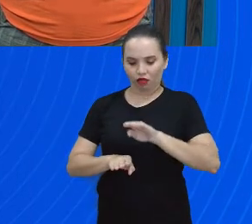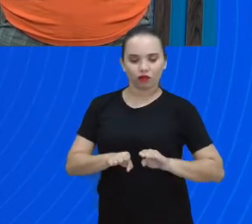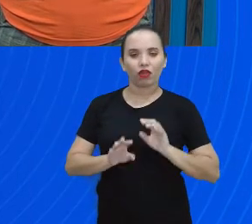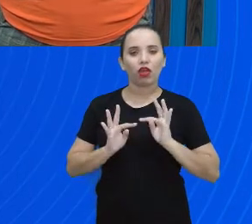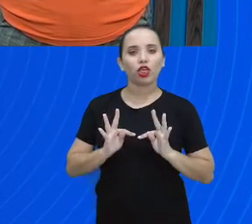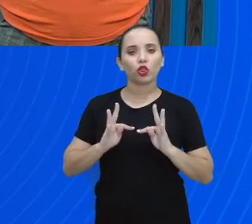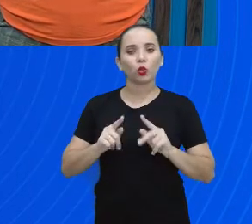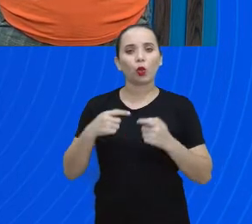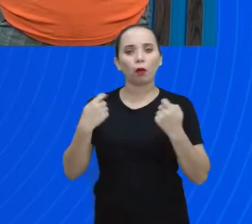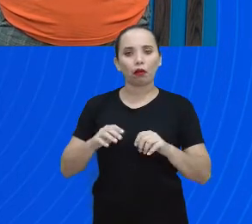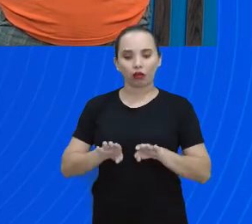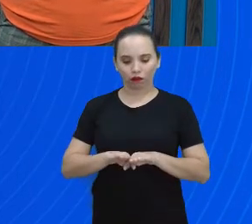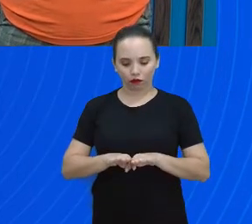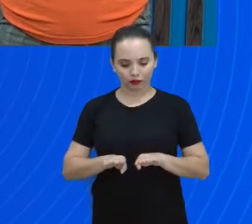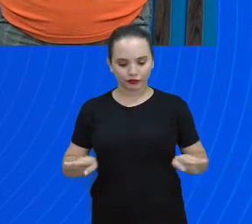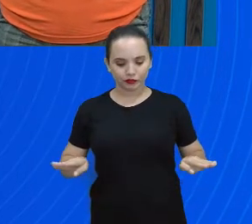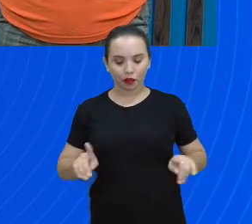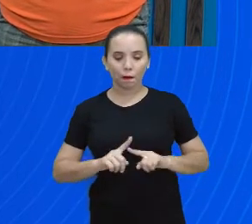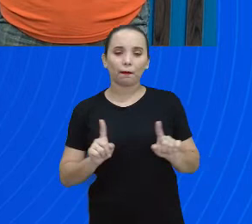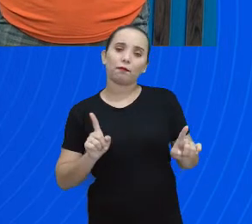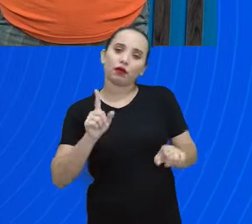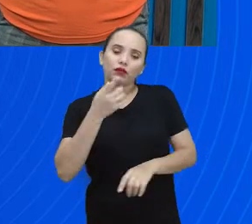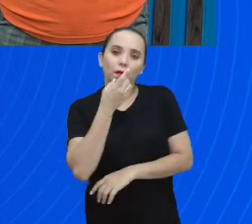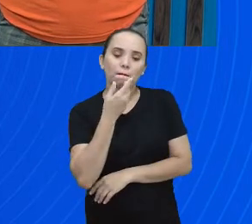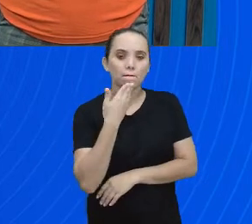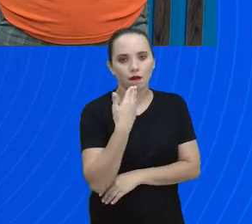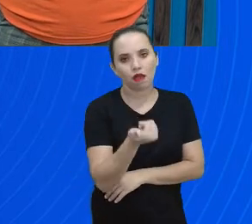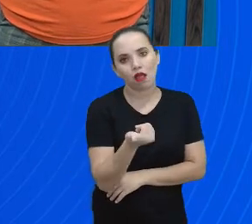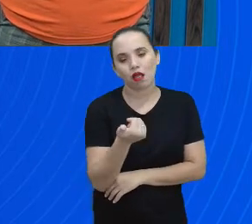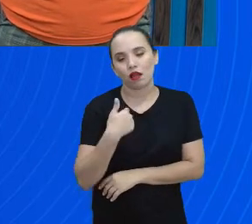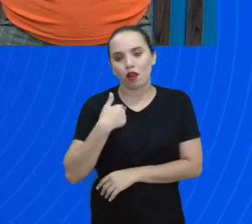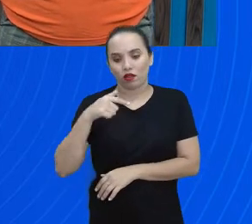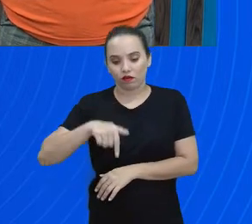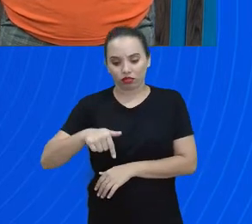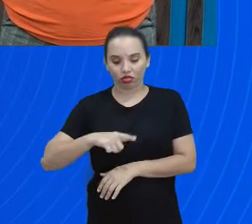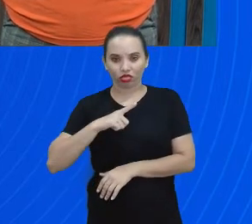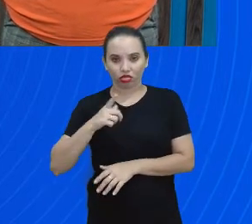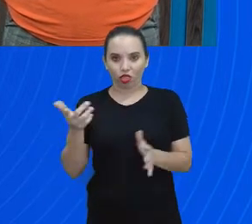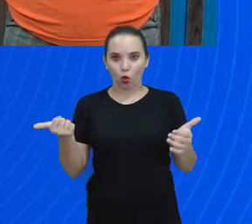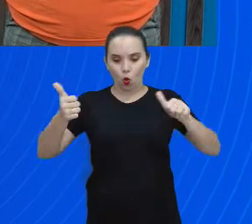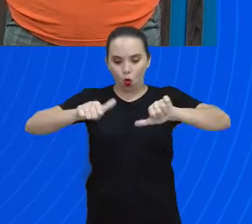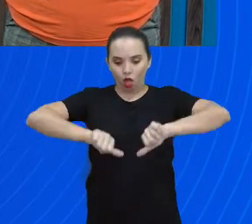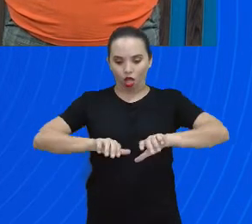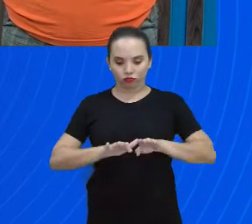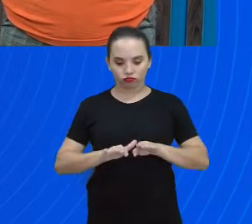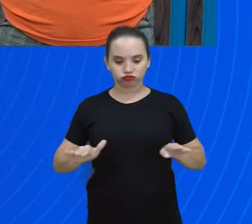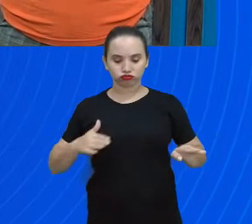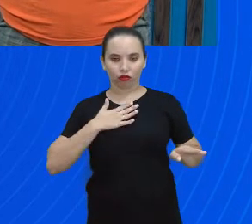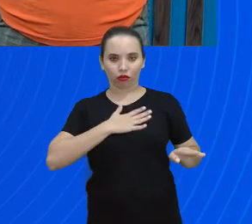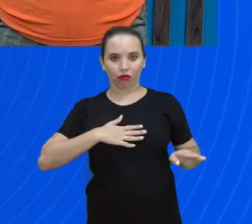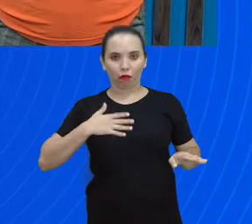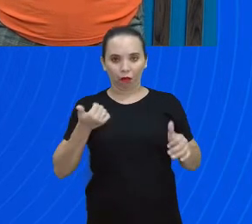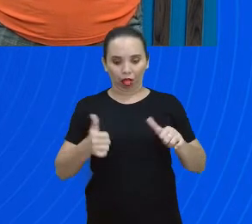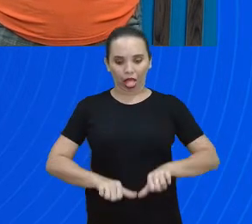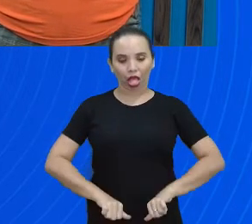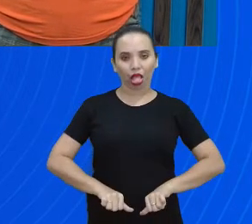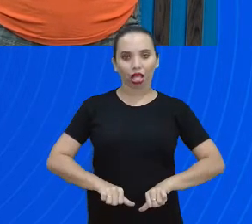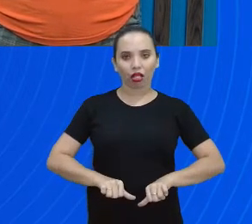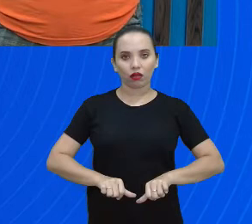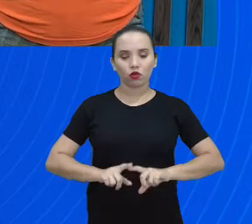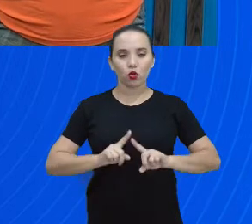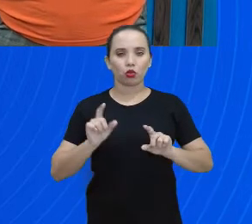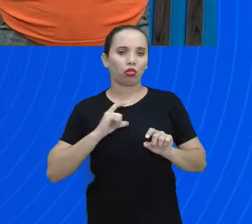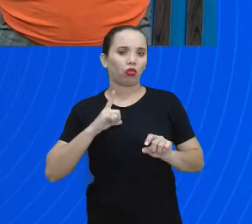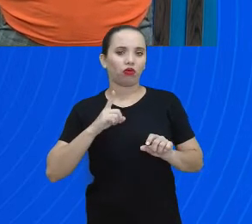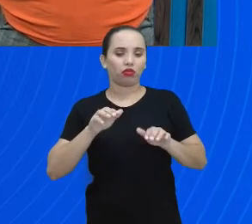E ele dizia que é melhor ter mau gosto do que ter um gosto médio. Né? Então, o gosto médio ele é